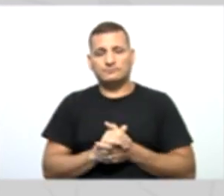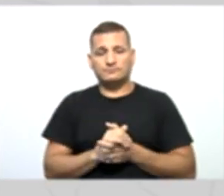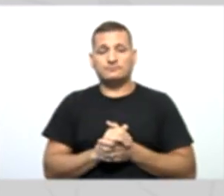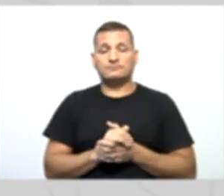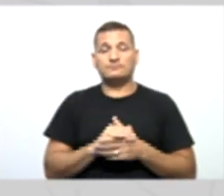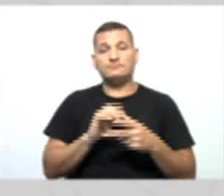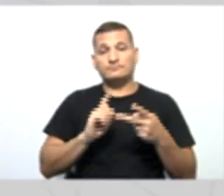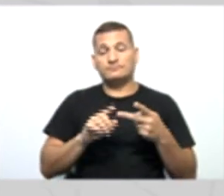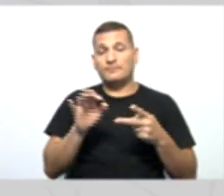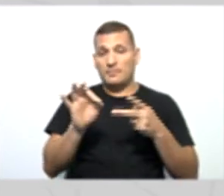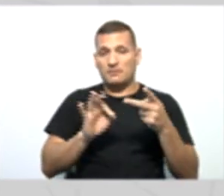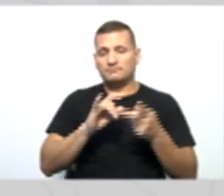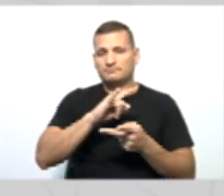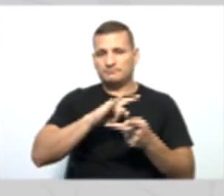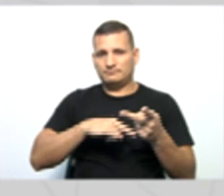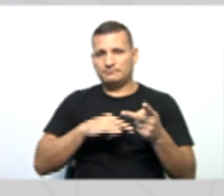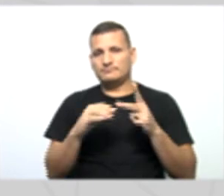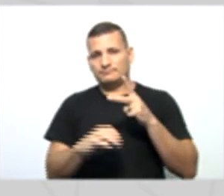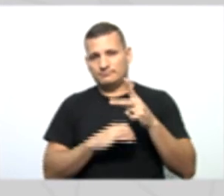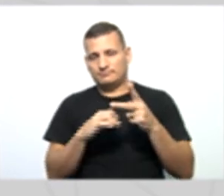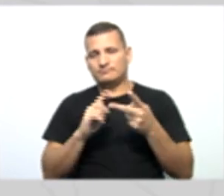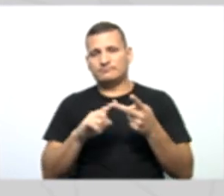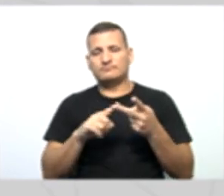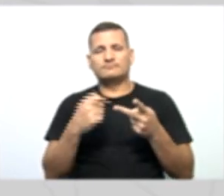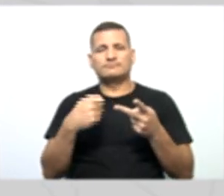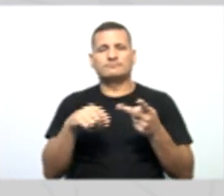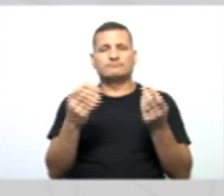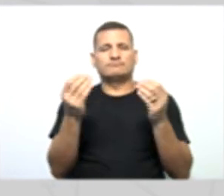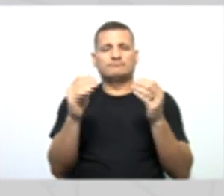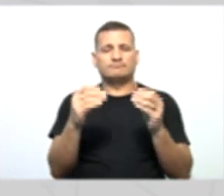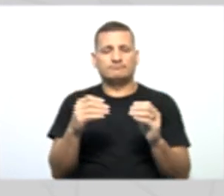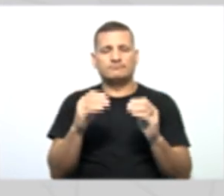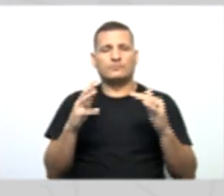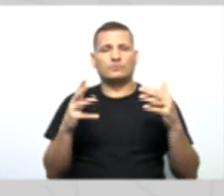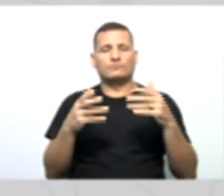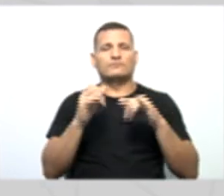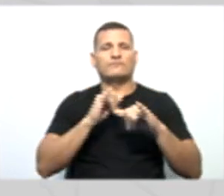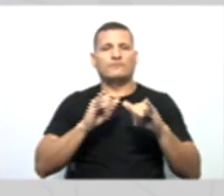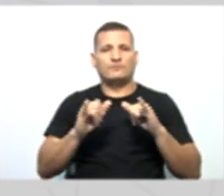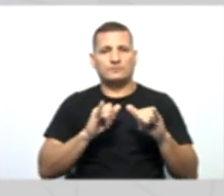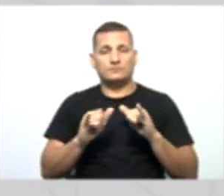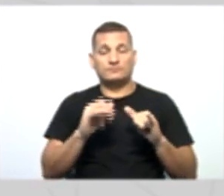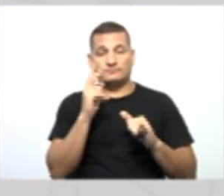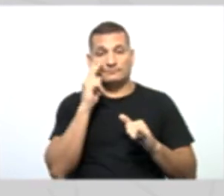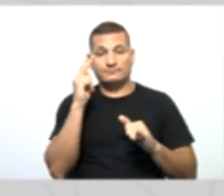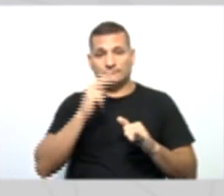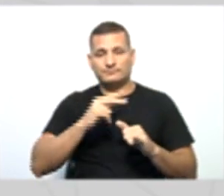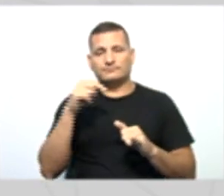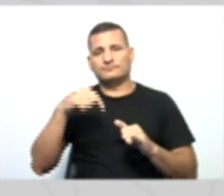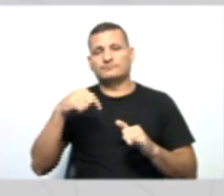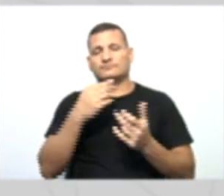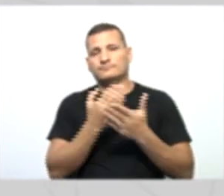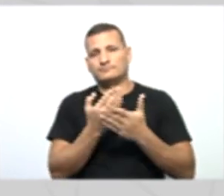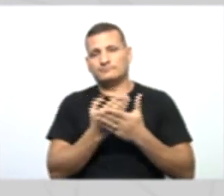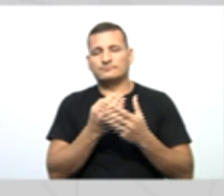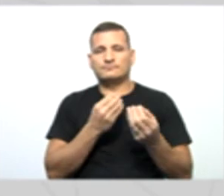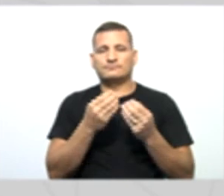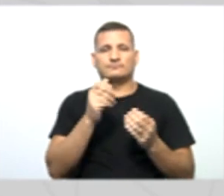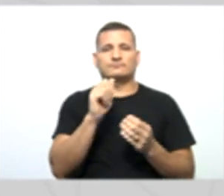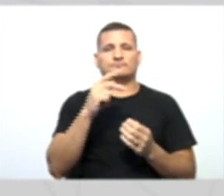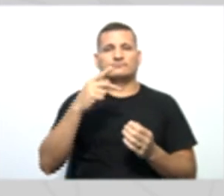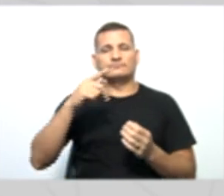de negócio, ele deve conter todas essas informações que a gente está vendo aqui nas aulas, sobre arranjo